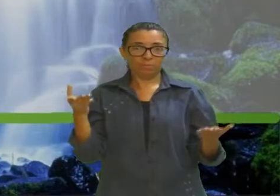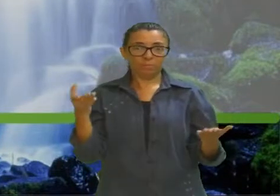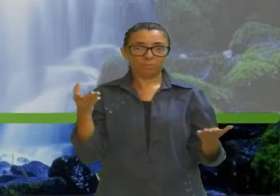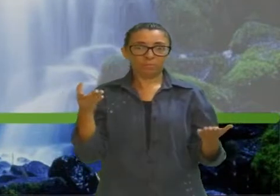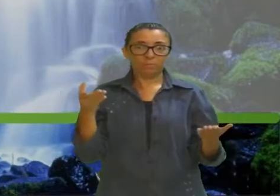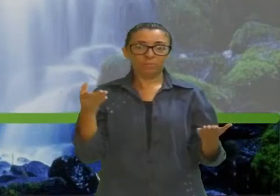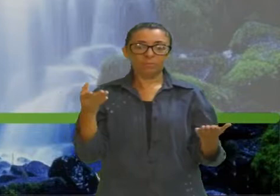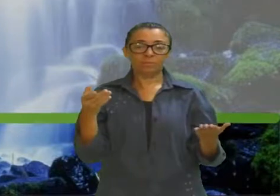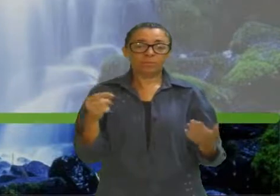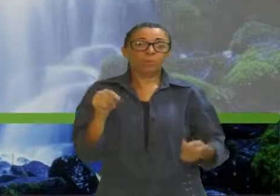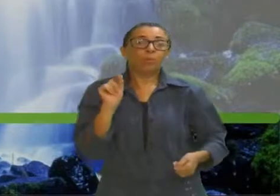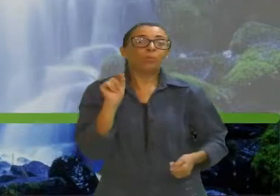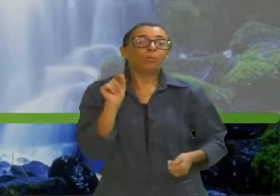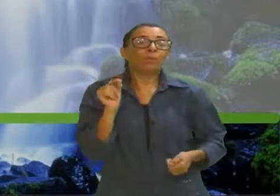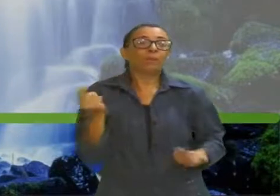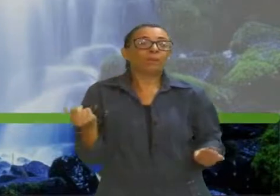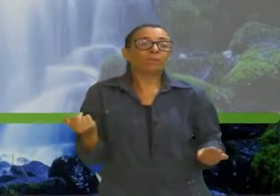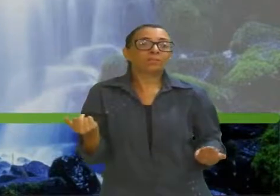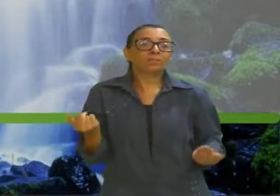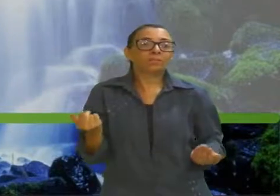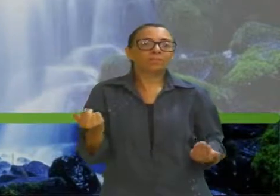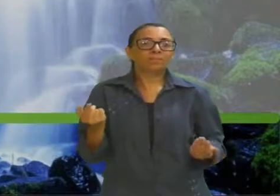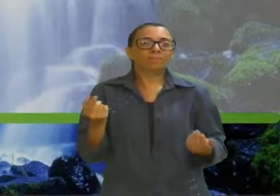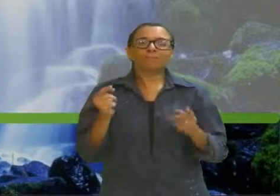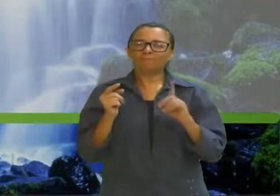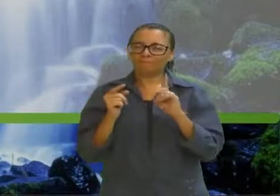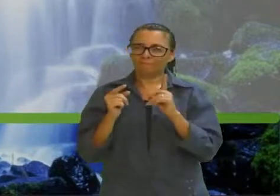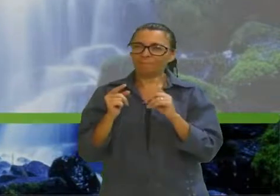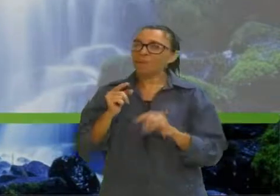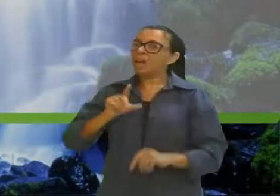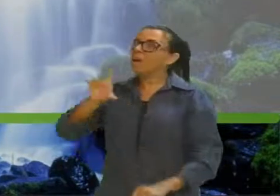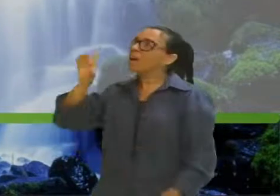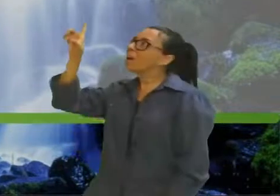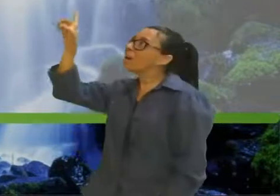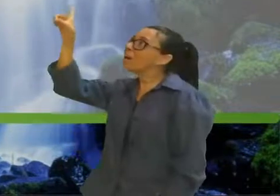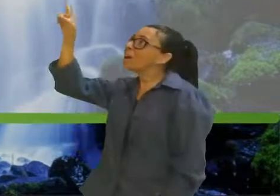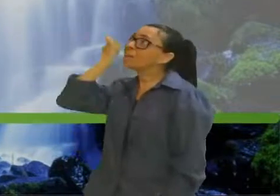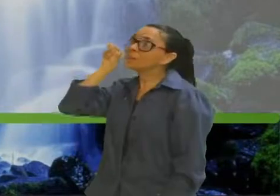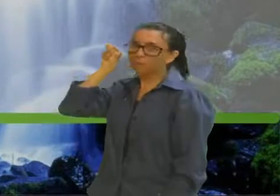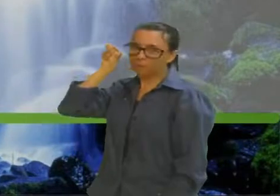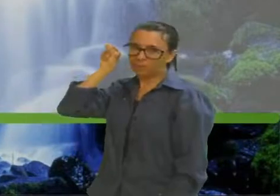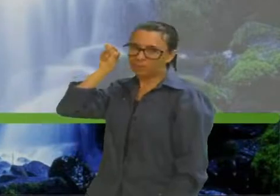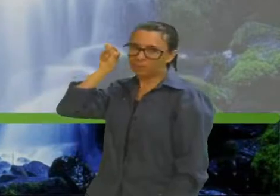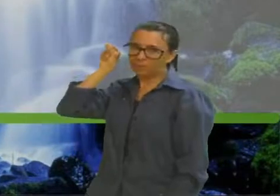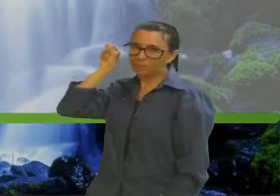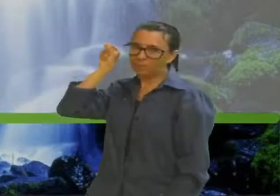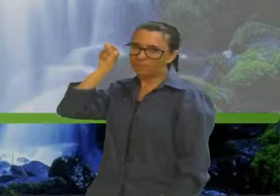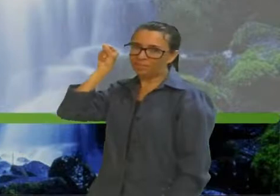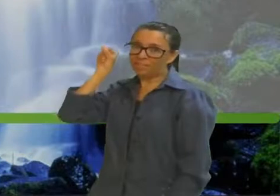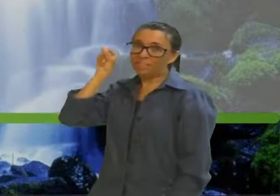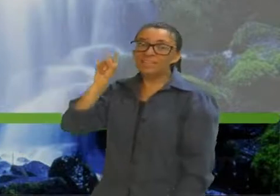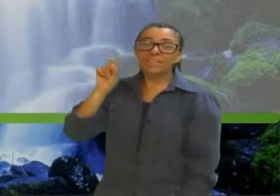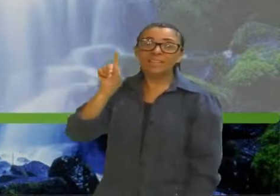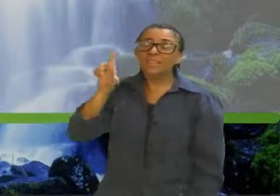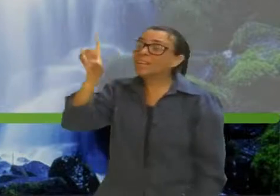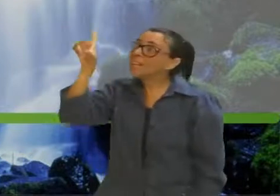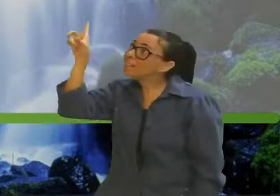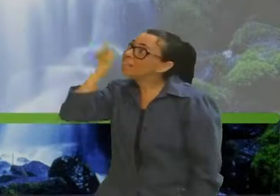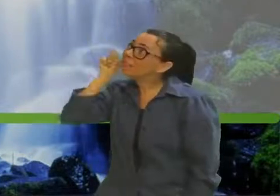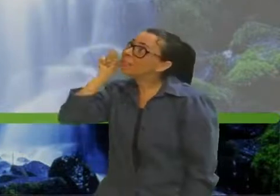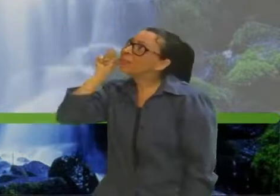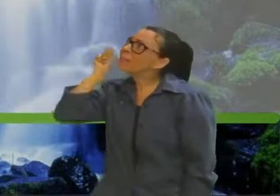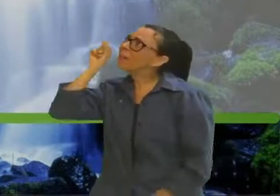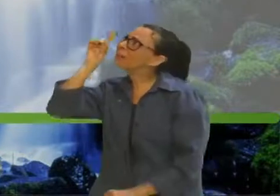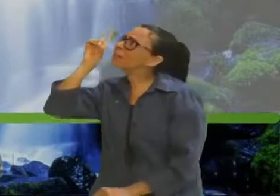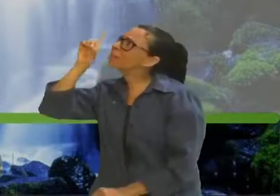Deus disse e o que Ele está para fazer. E também já fez os ajustes necessários em